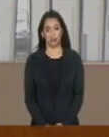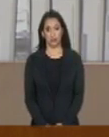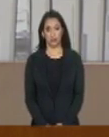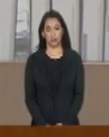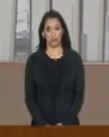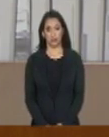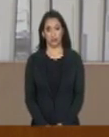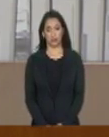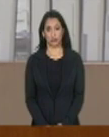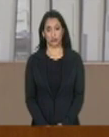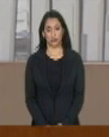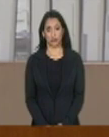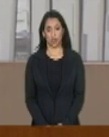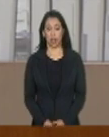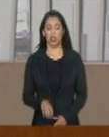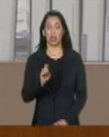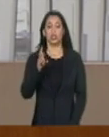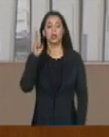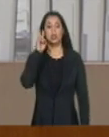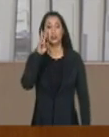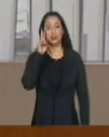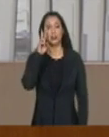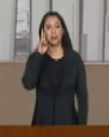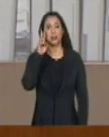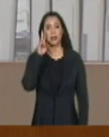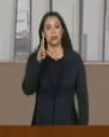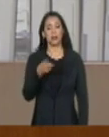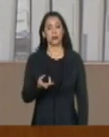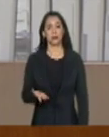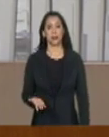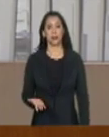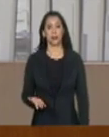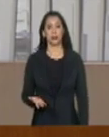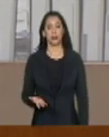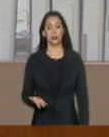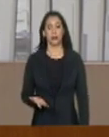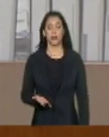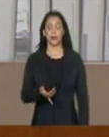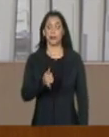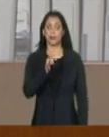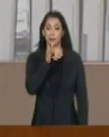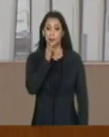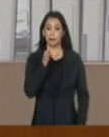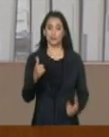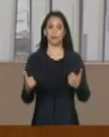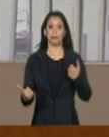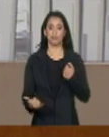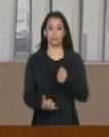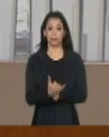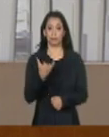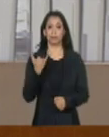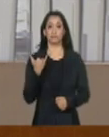E isso só é relembrado em efemérides dessa tristeza, tragédia.